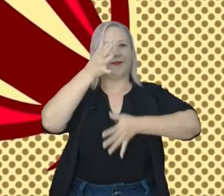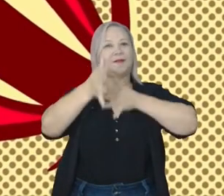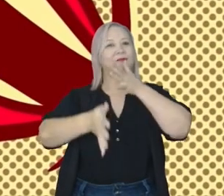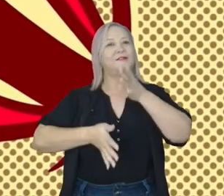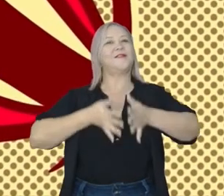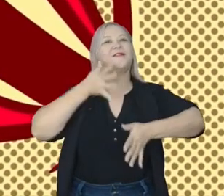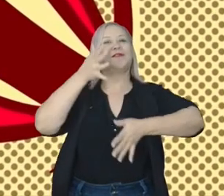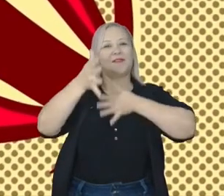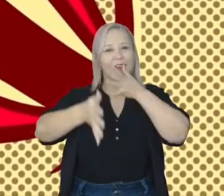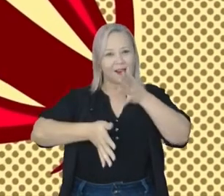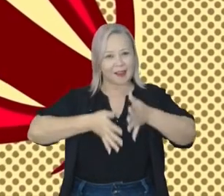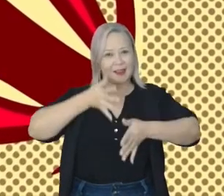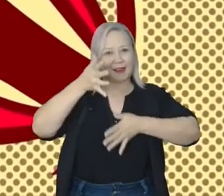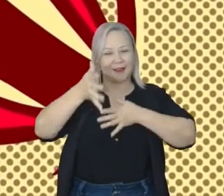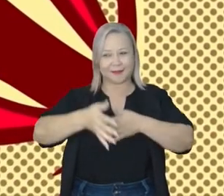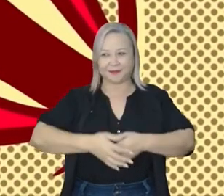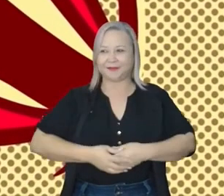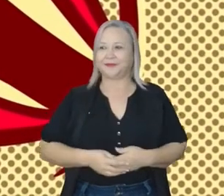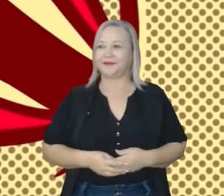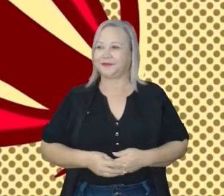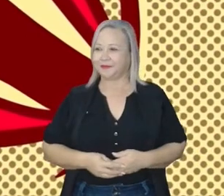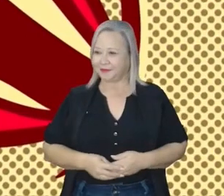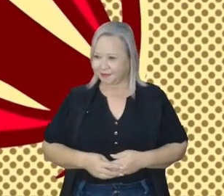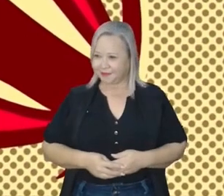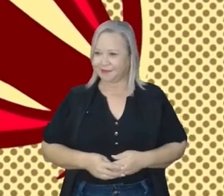agora eu vou falar.